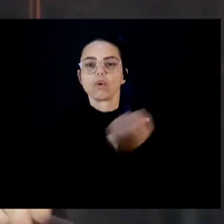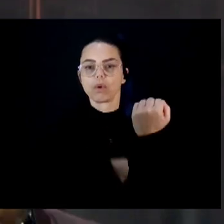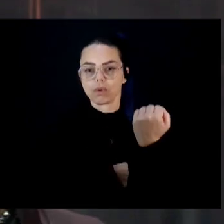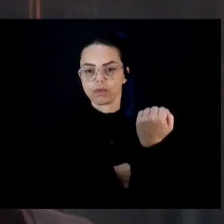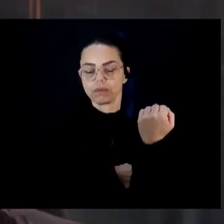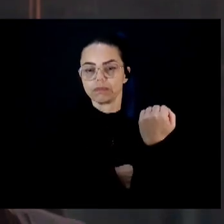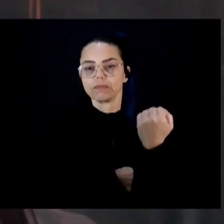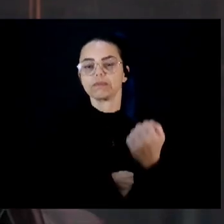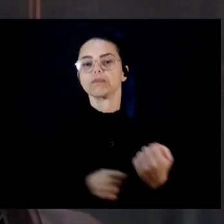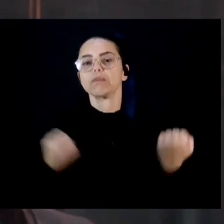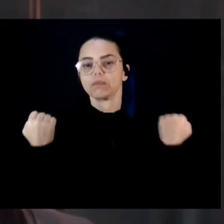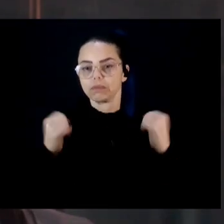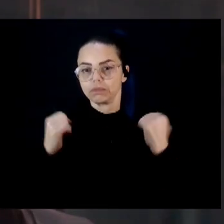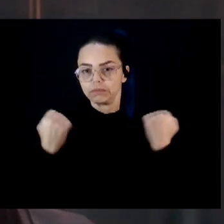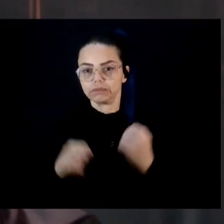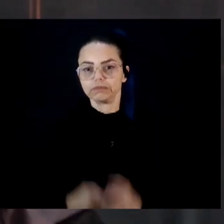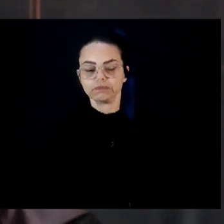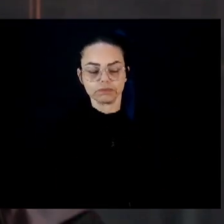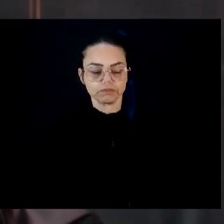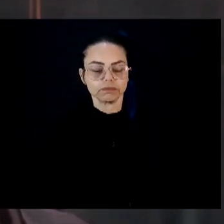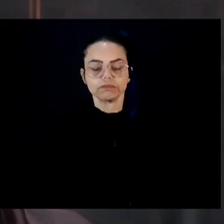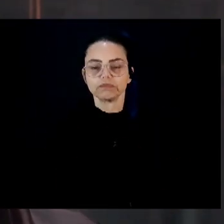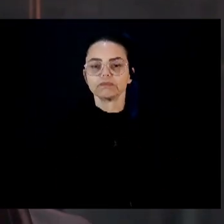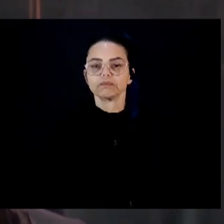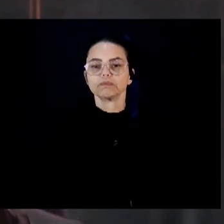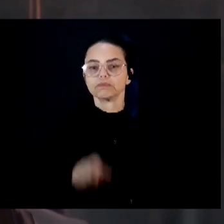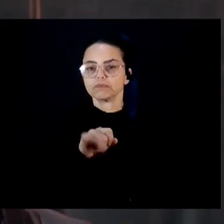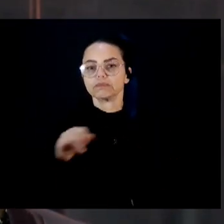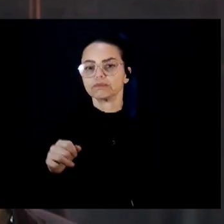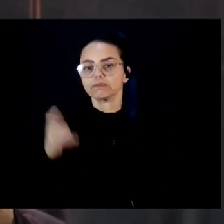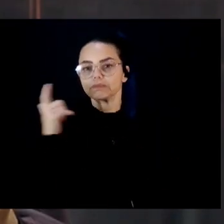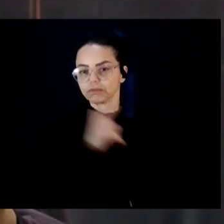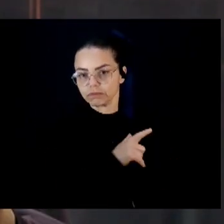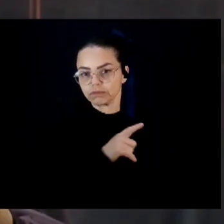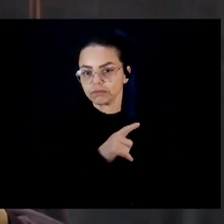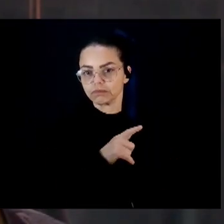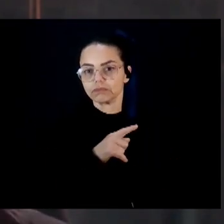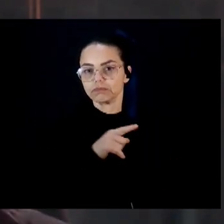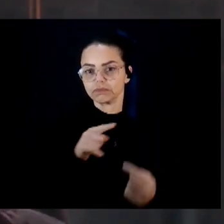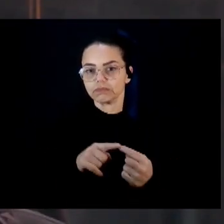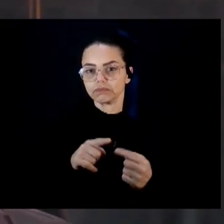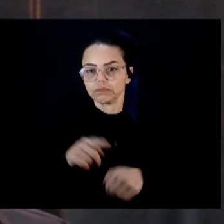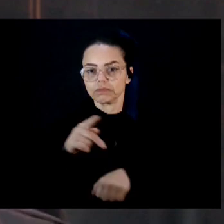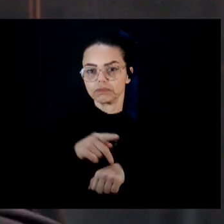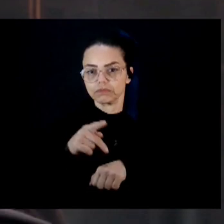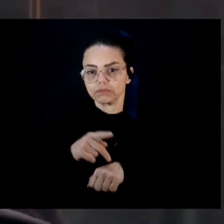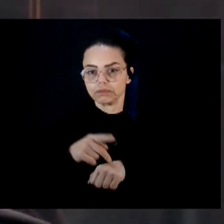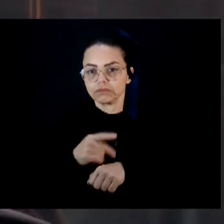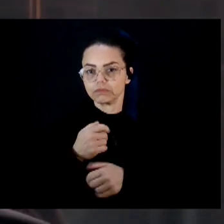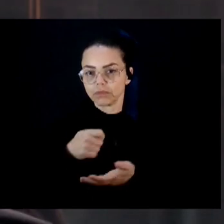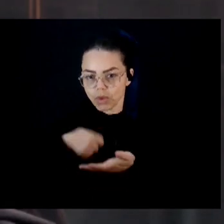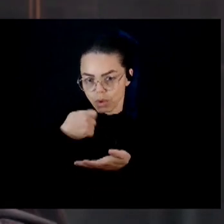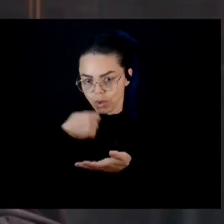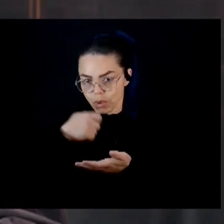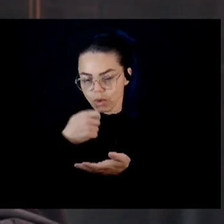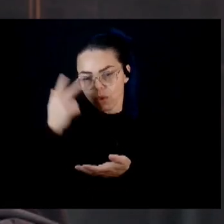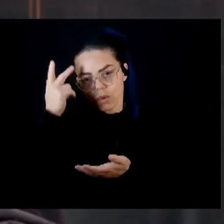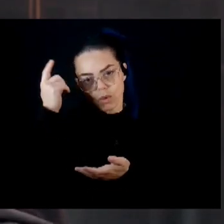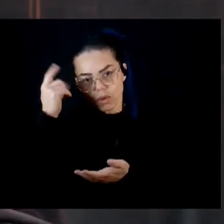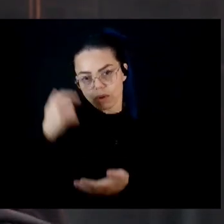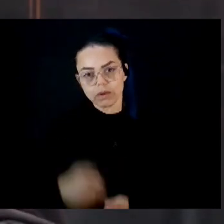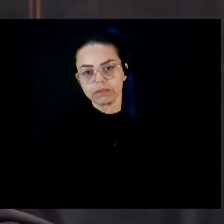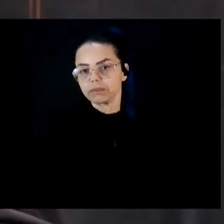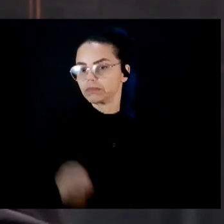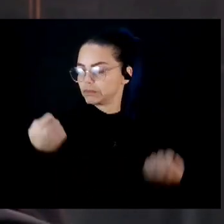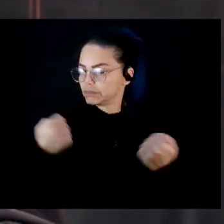né? Mas de forma geral, se você consegue atingir essa meta de proteína na alimentação natural, você não